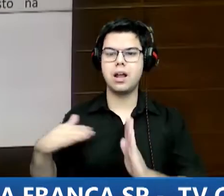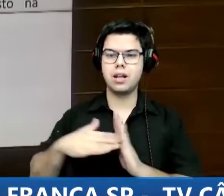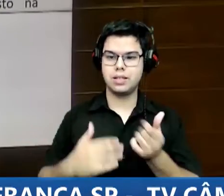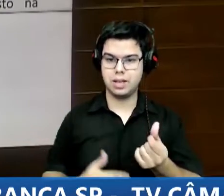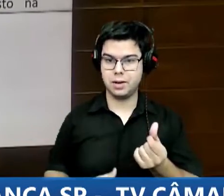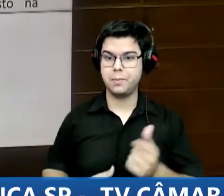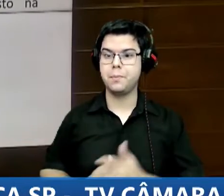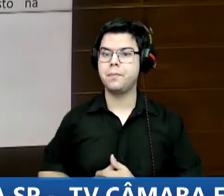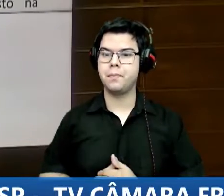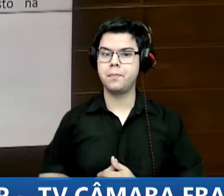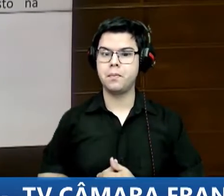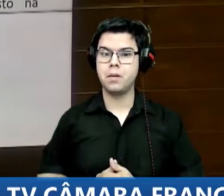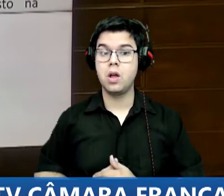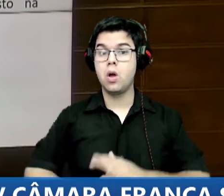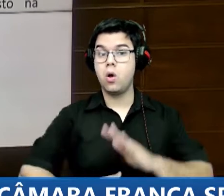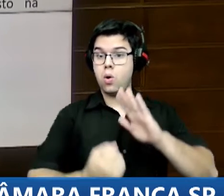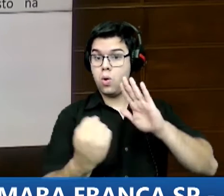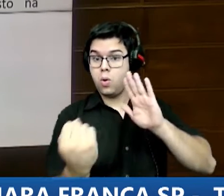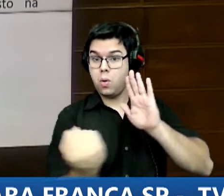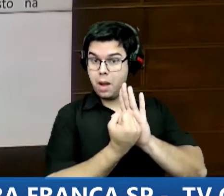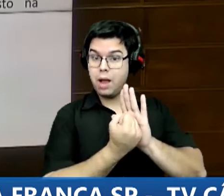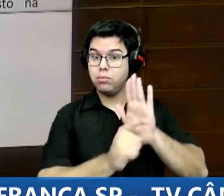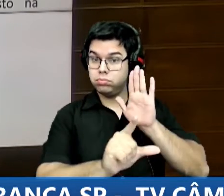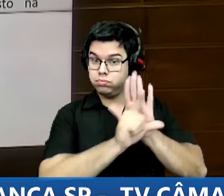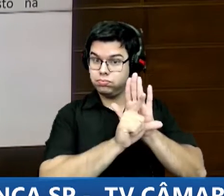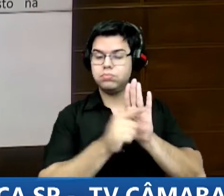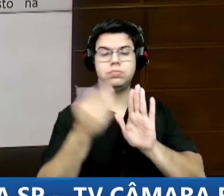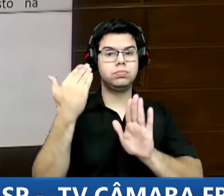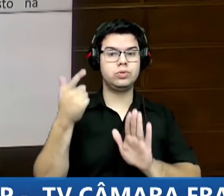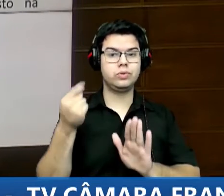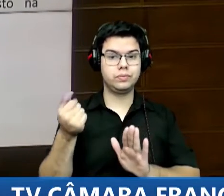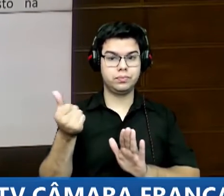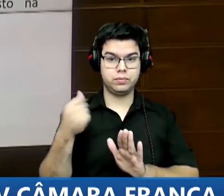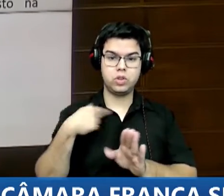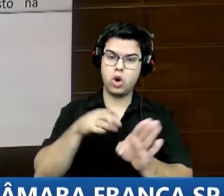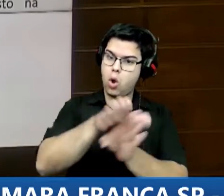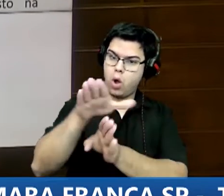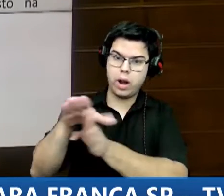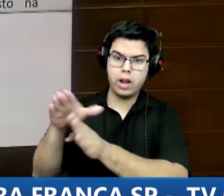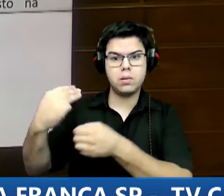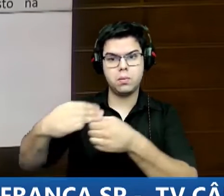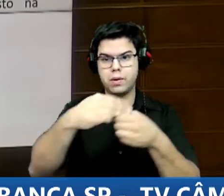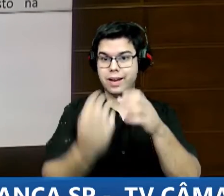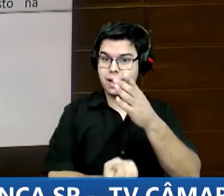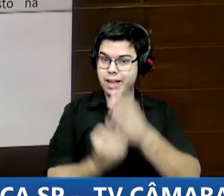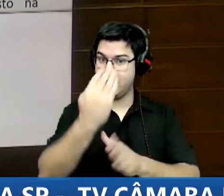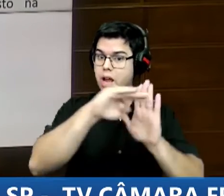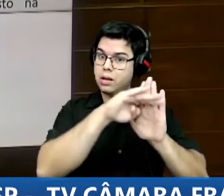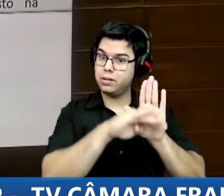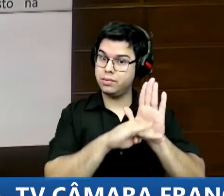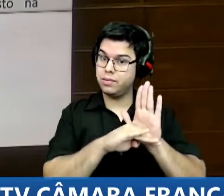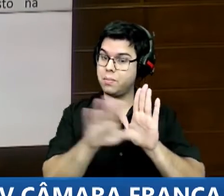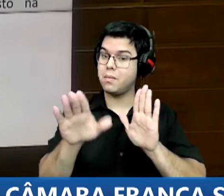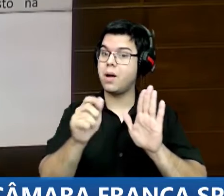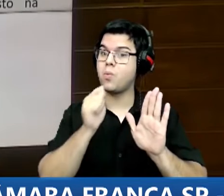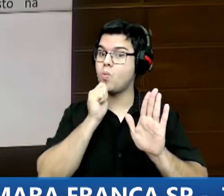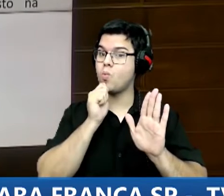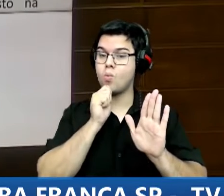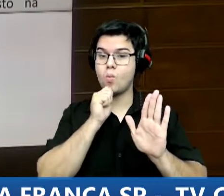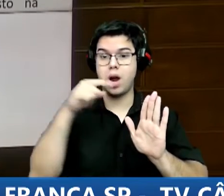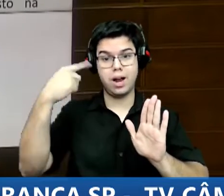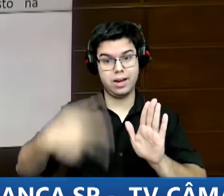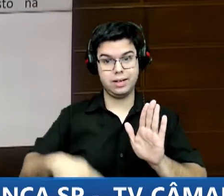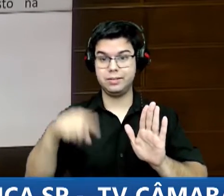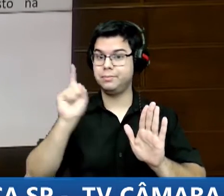Marco Legal da Primeira Infância, desde 2016, já orientou os municípios a criarem os seus planos. A gente ainda não conseguiu fazer isso no município. Que